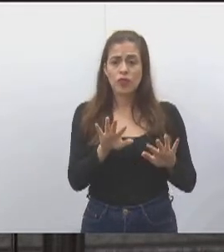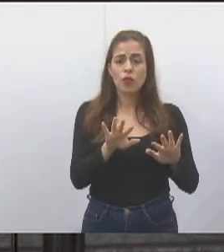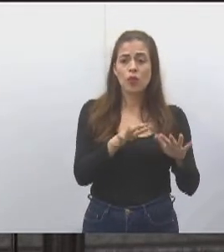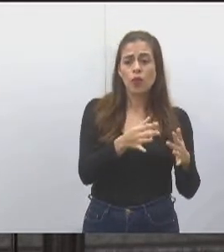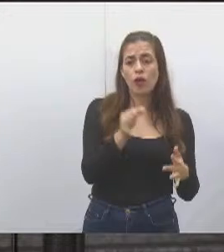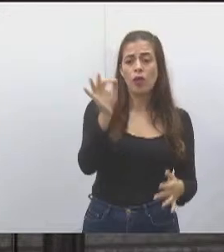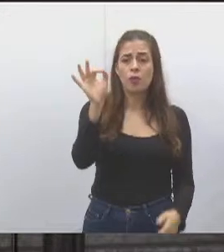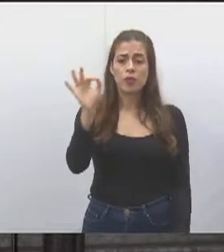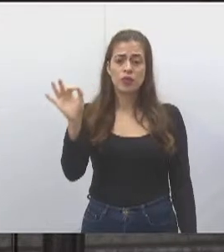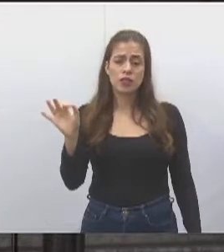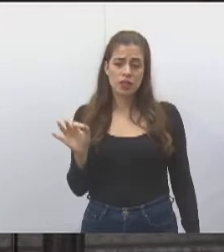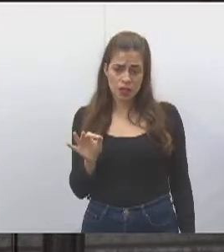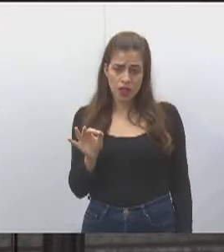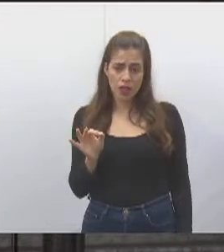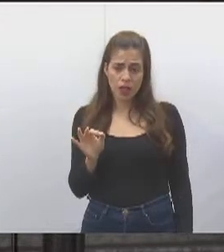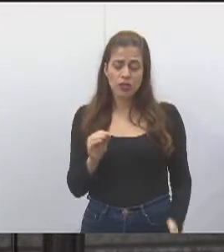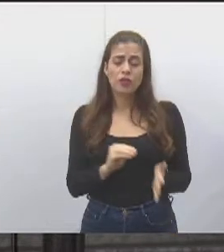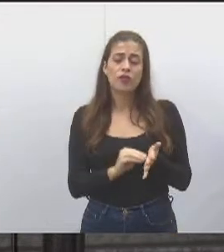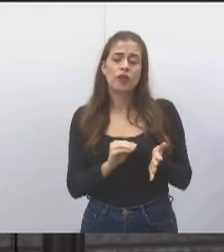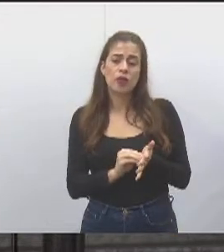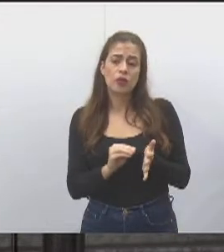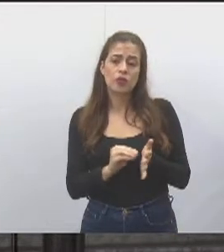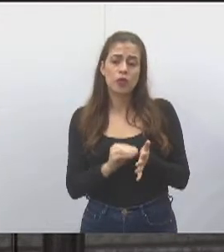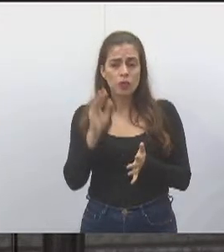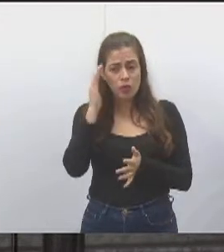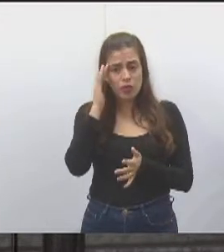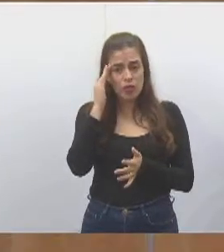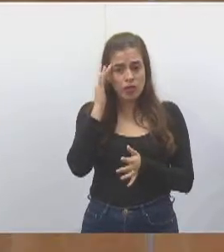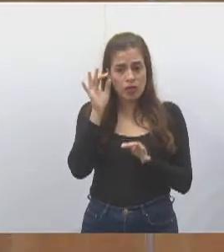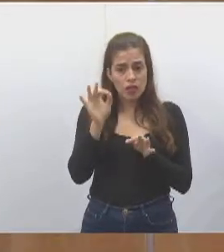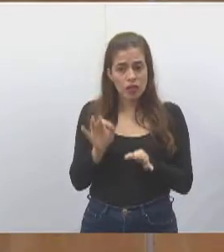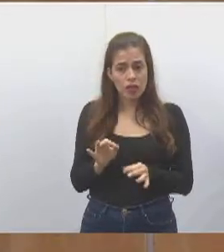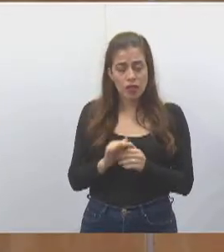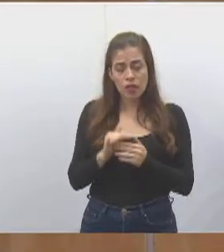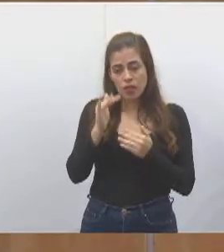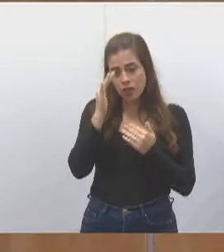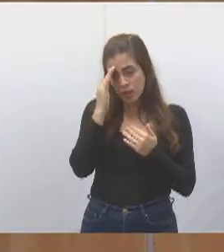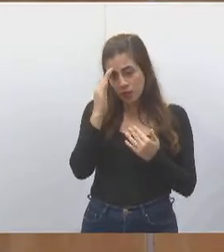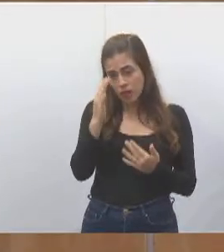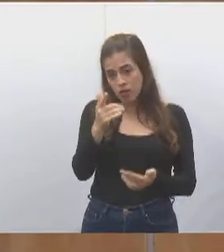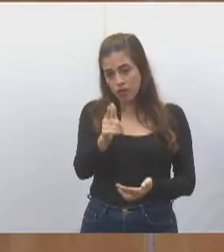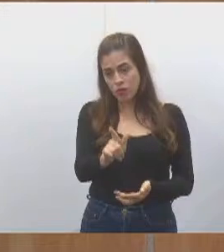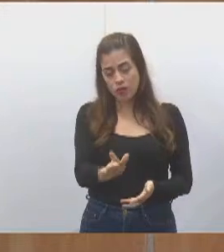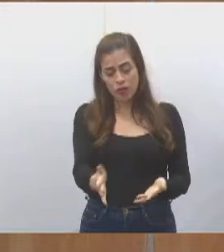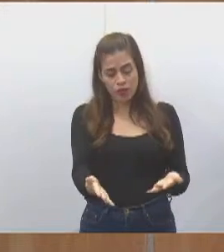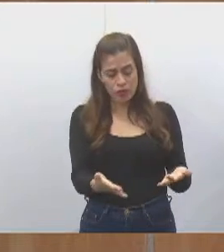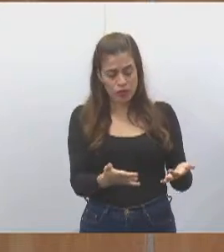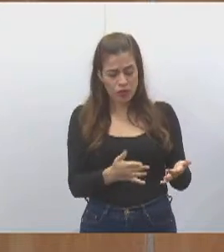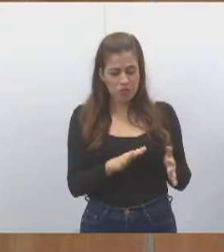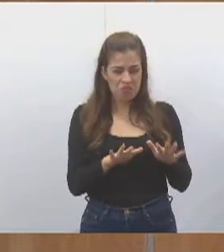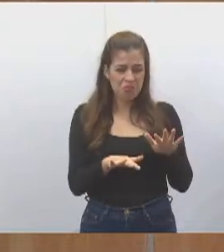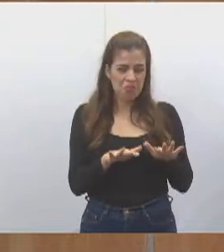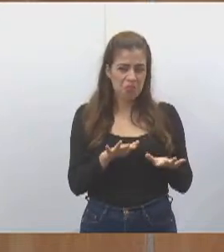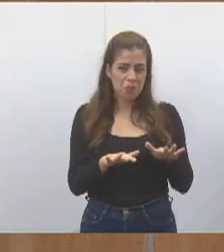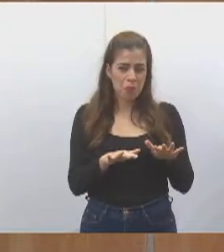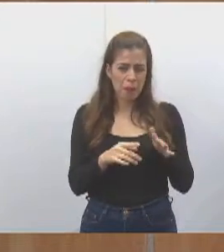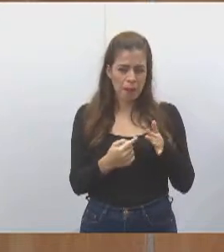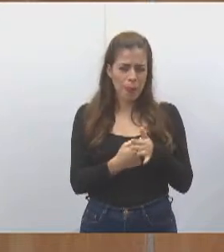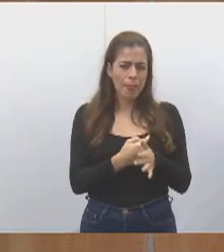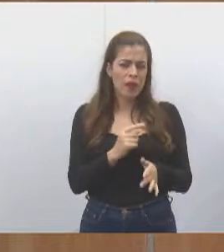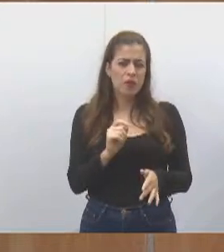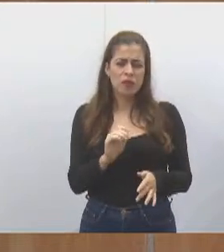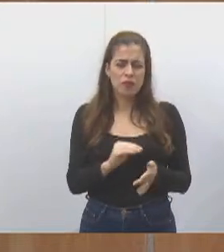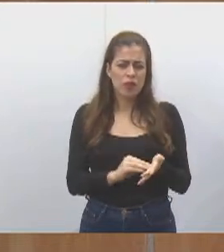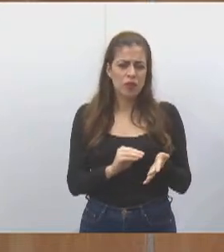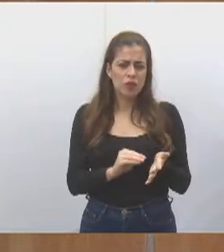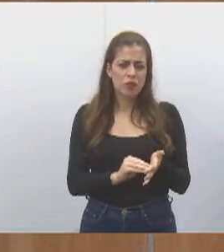porcentagem ali do repasse que faltou? Só para eu entender certinho. Obrigado de novo. Em torno de, você perguntou o que faltou,